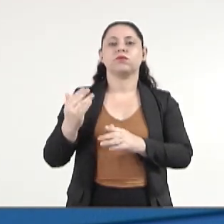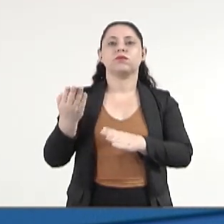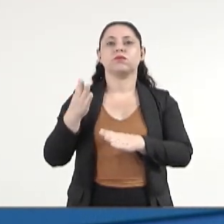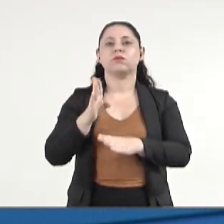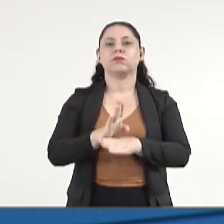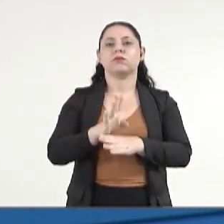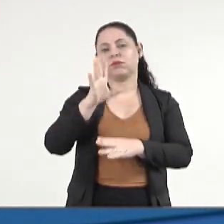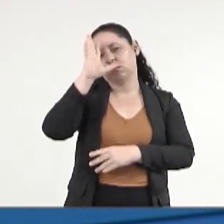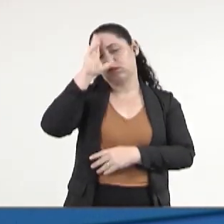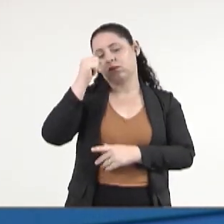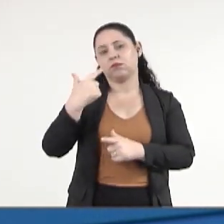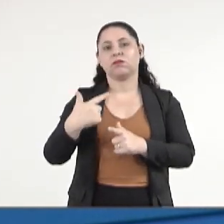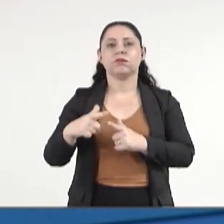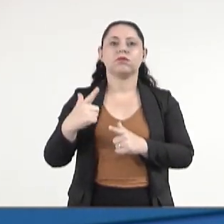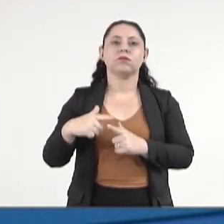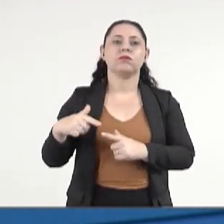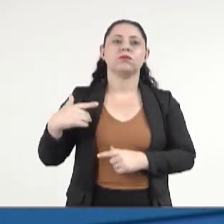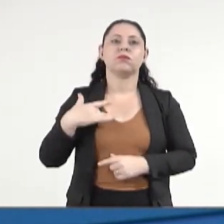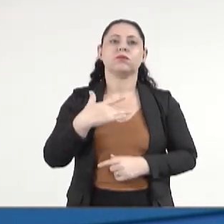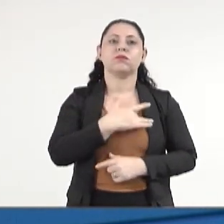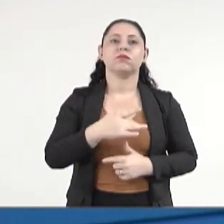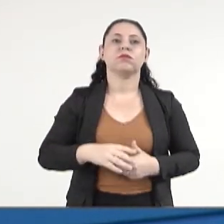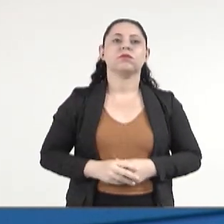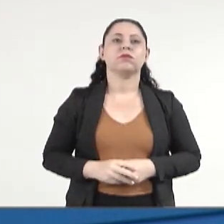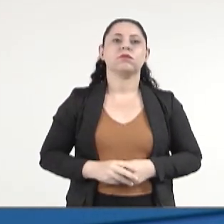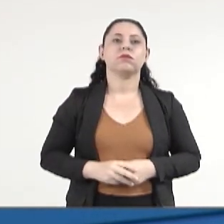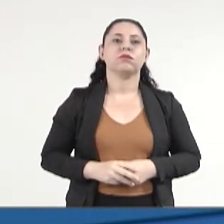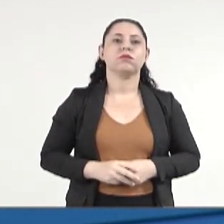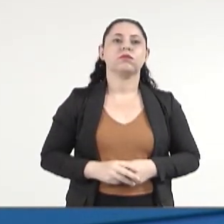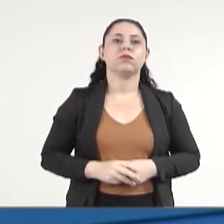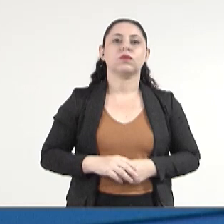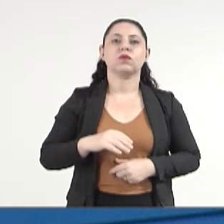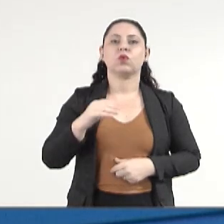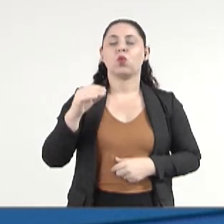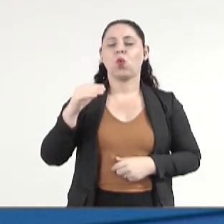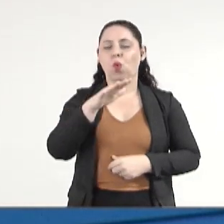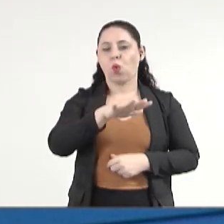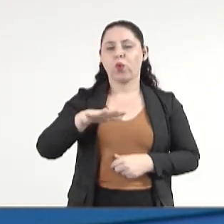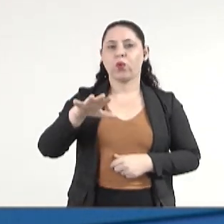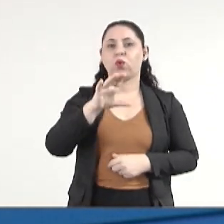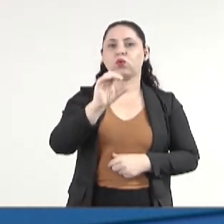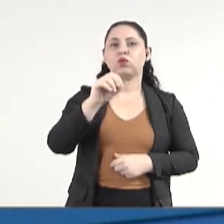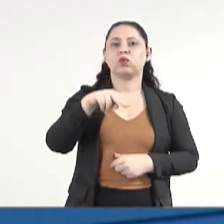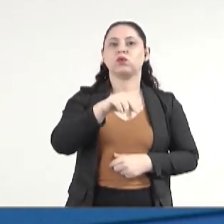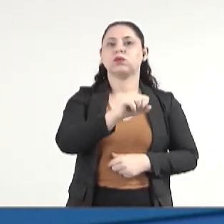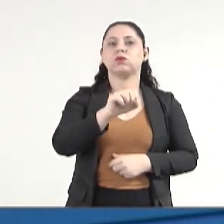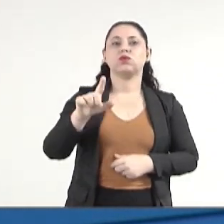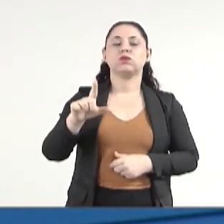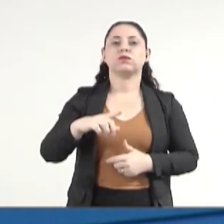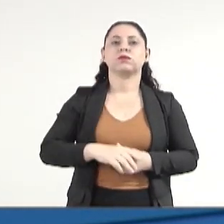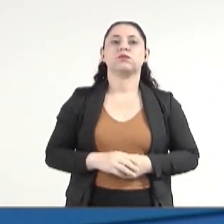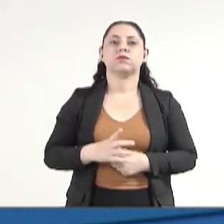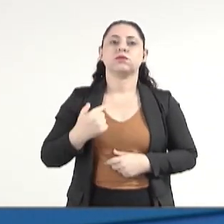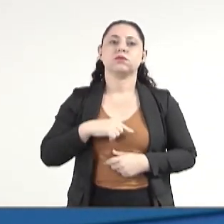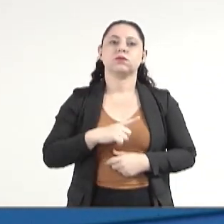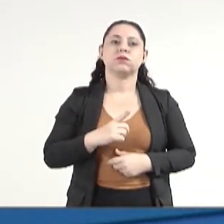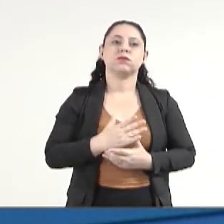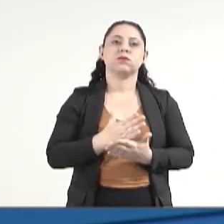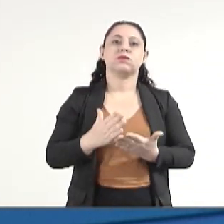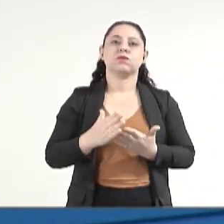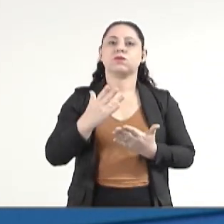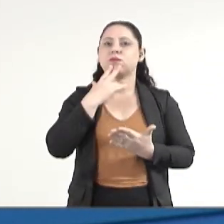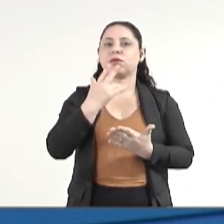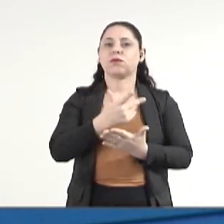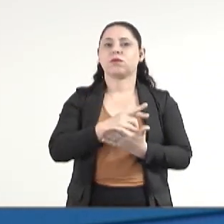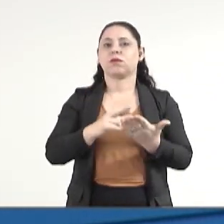ajudar a resolver o problema da saúde na região do Cone Sul. E nós estamos, portanto, entrando